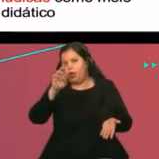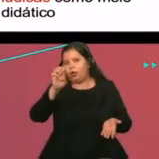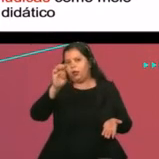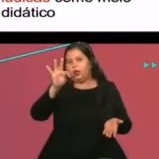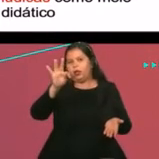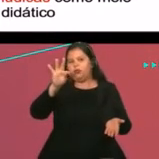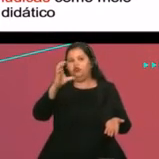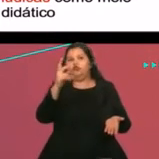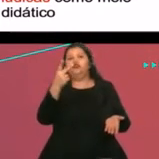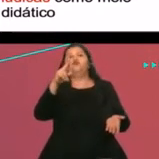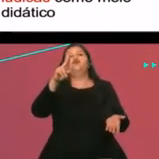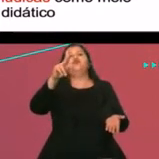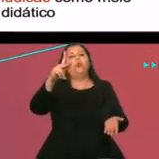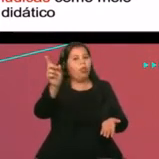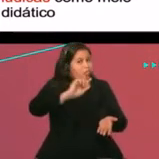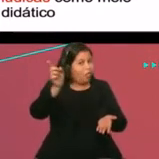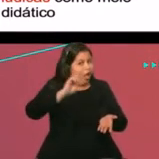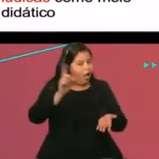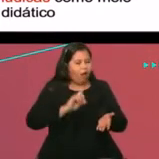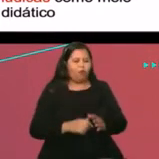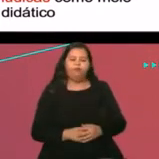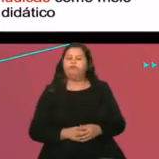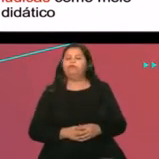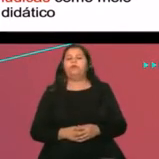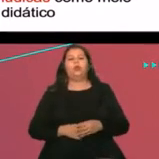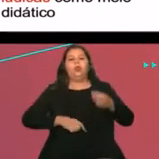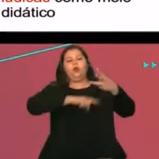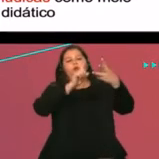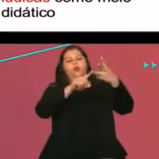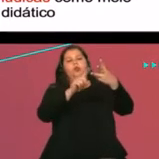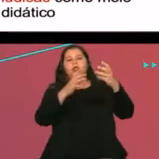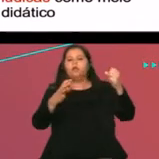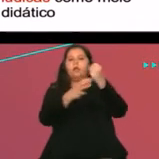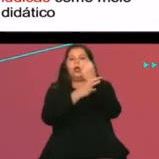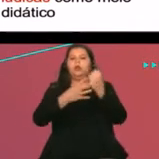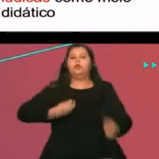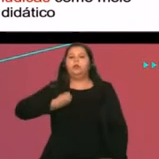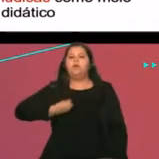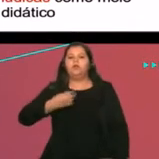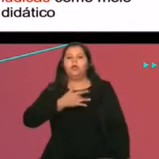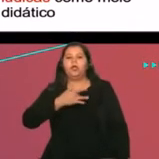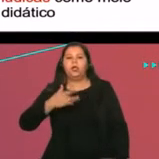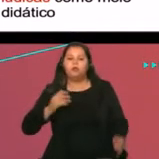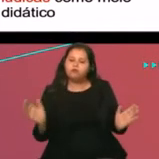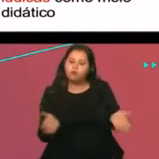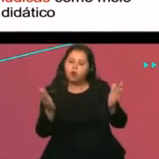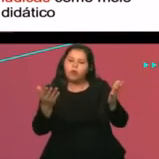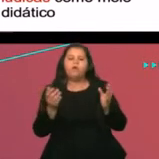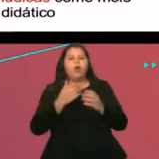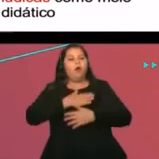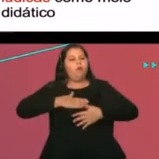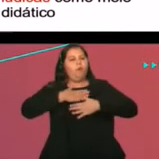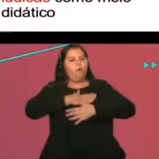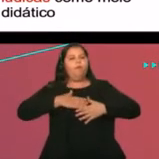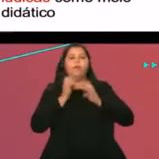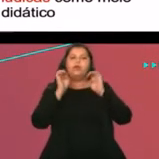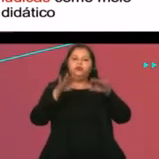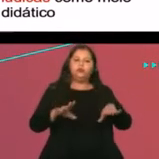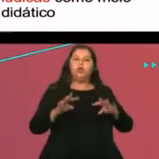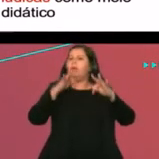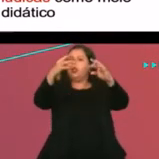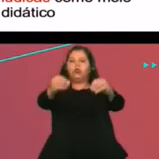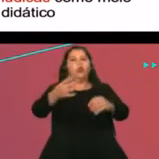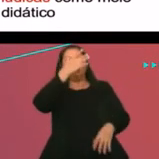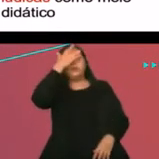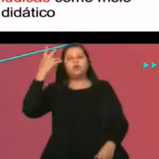colocando lado o terceiro é garantir uma vida saudável e promover o bem-estar para todos em todas